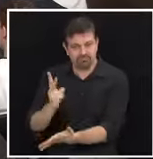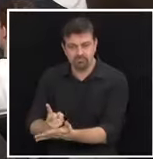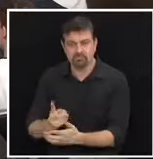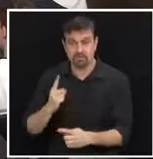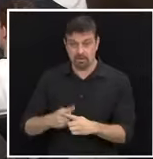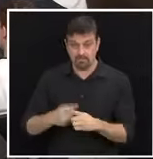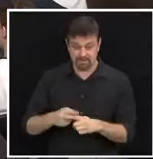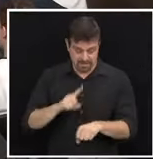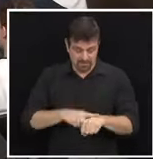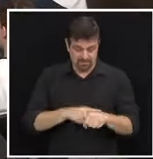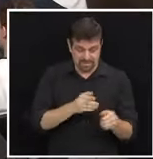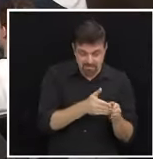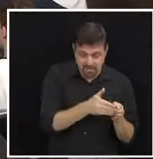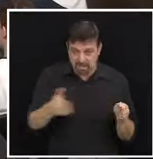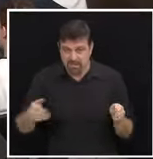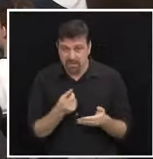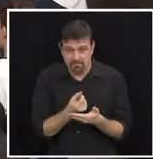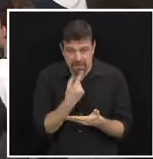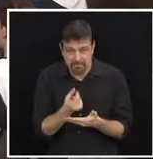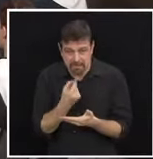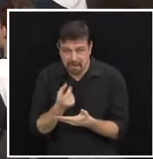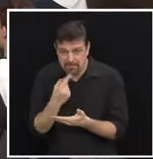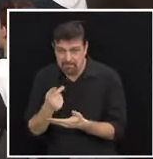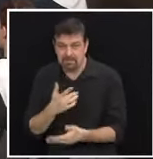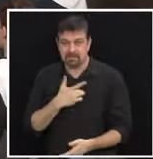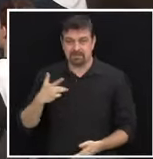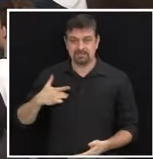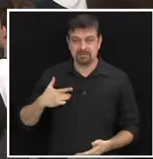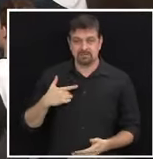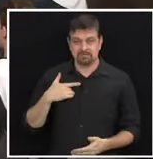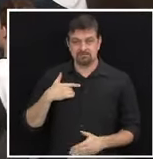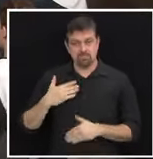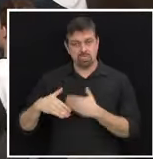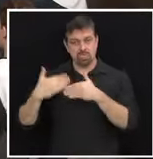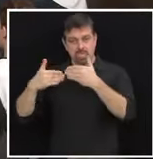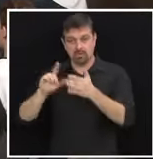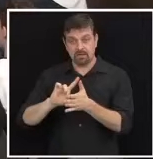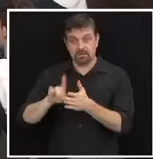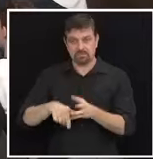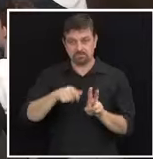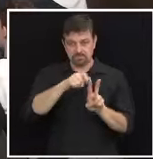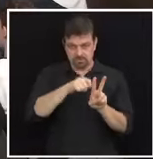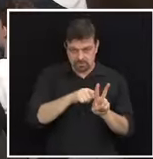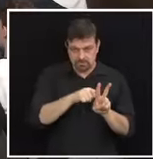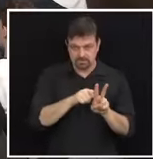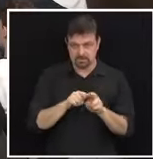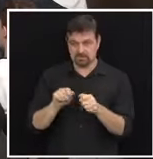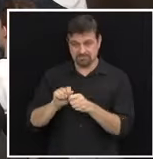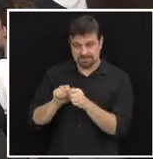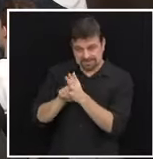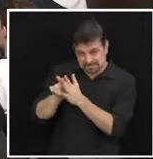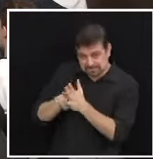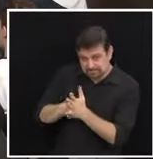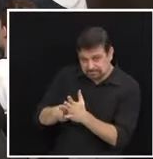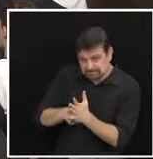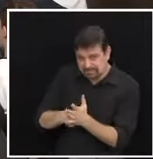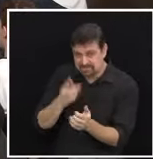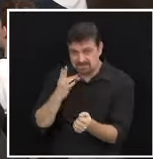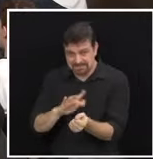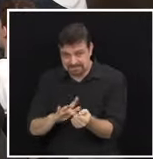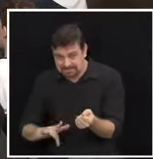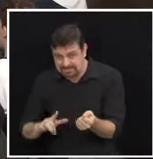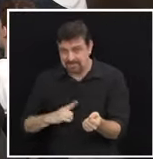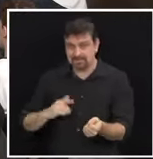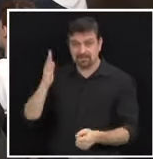durante o tratamento eu respondia. Passava 2 meses, quando eu fazia um exame de PCR quantitativo, que depois o doutor